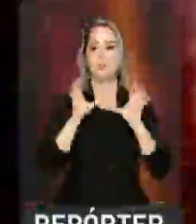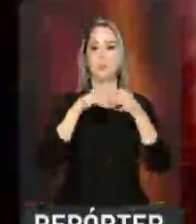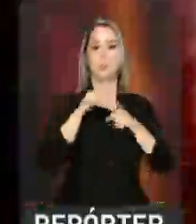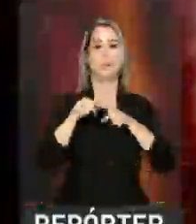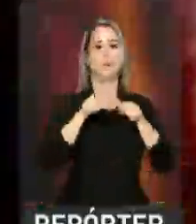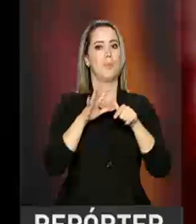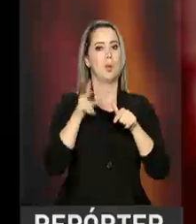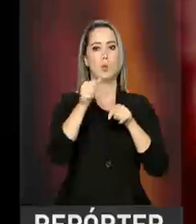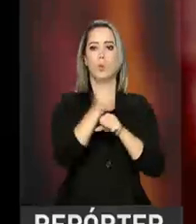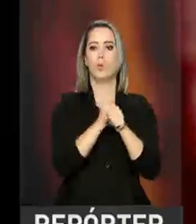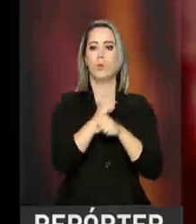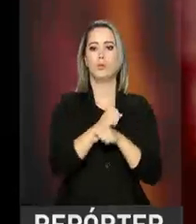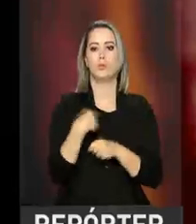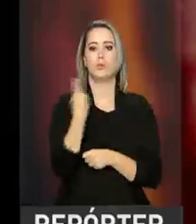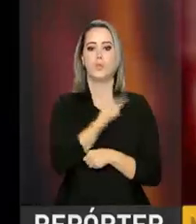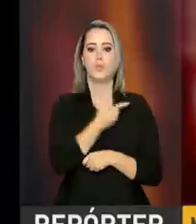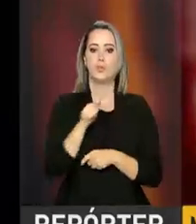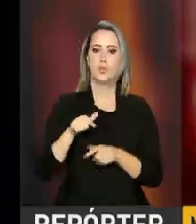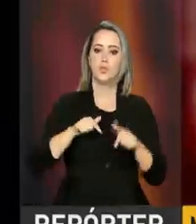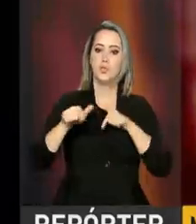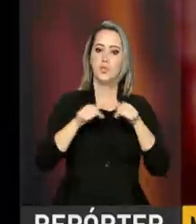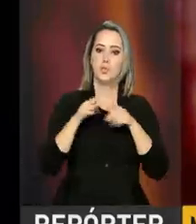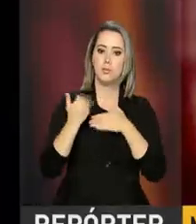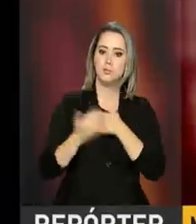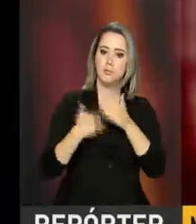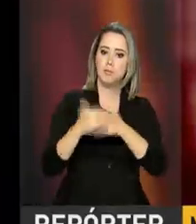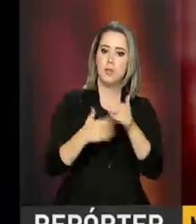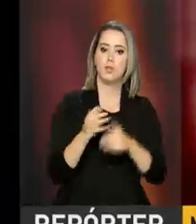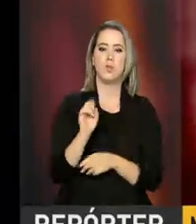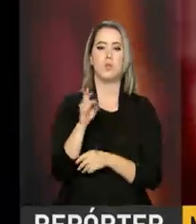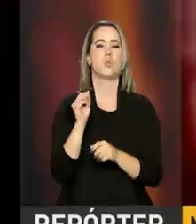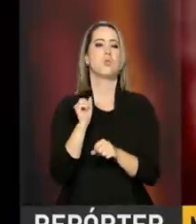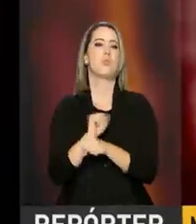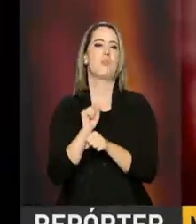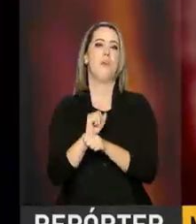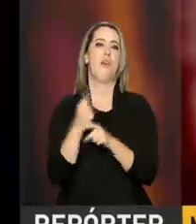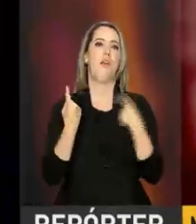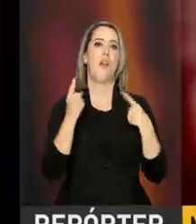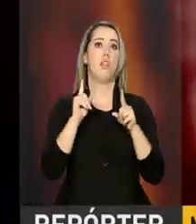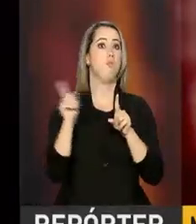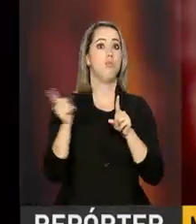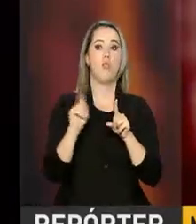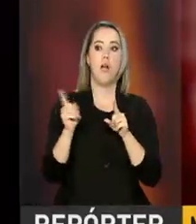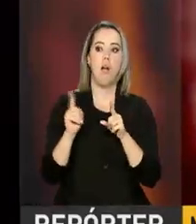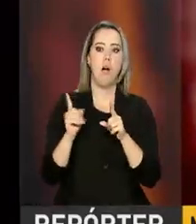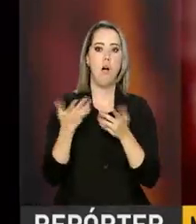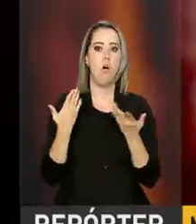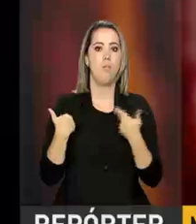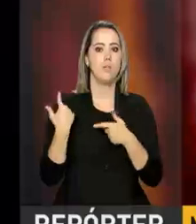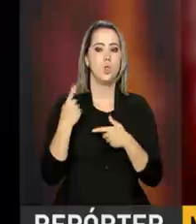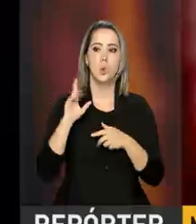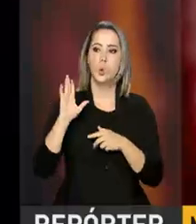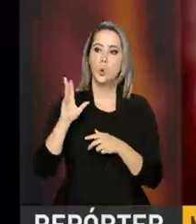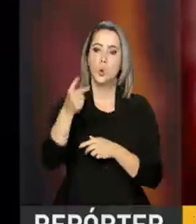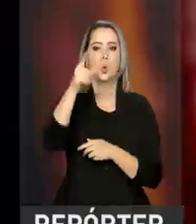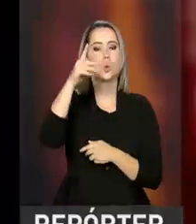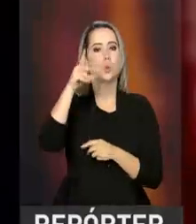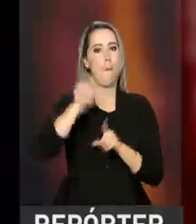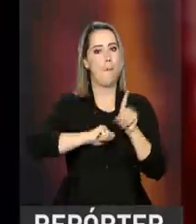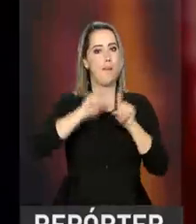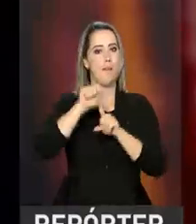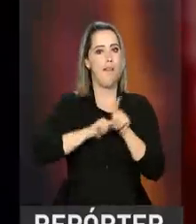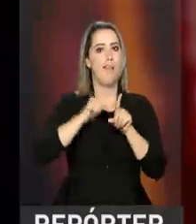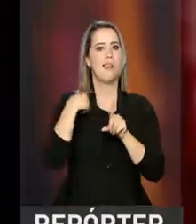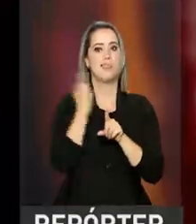A gente passou o ano todo trabalhando em cima disso. A gente não esperou só o carnaval chegar. O cambinda estava na rua praticamente todo mês, toda semana. A